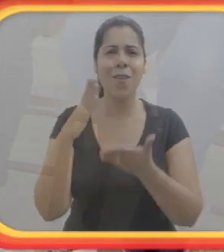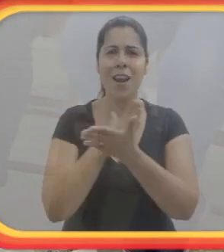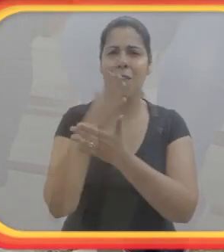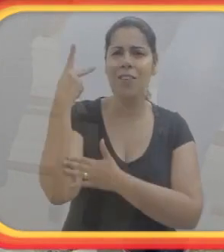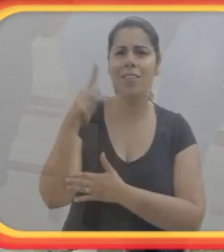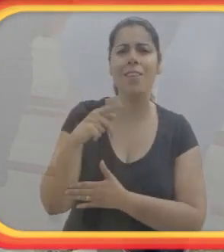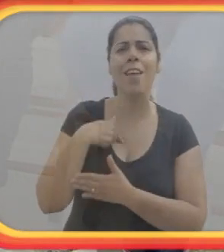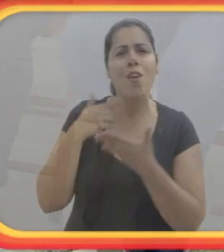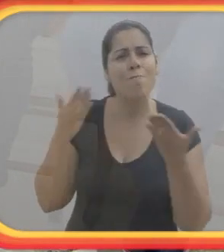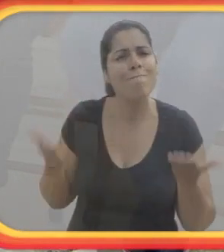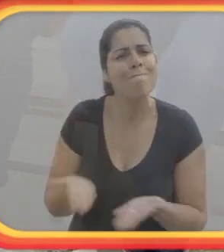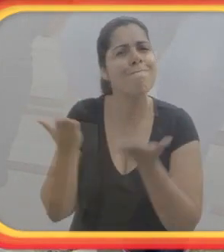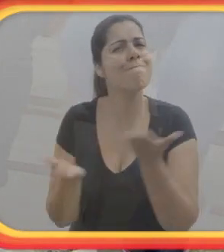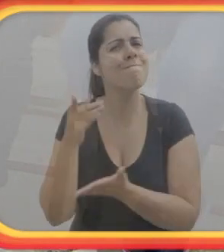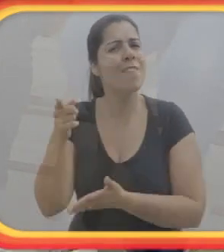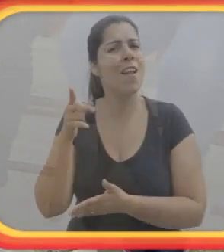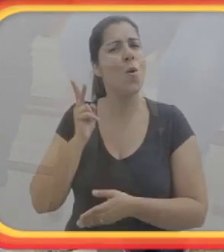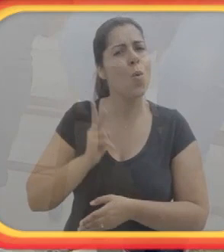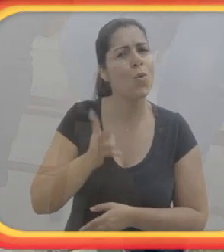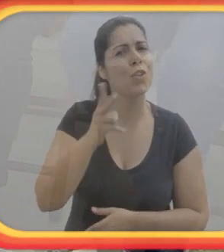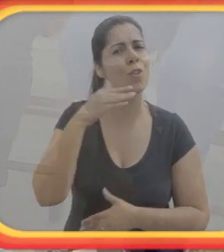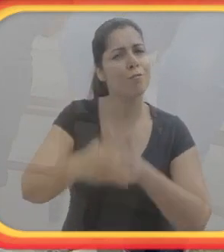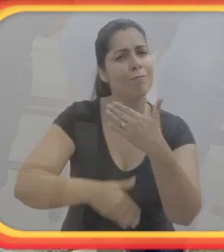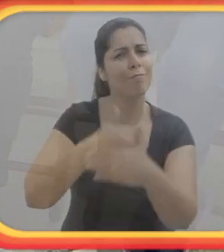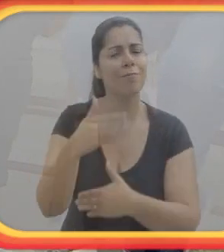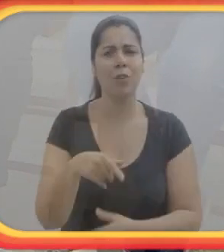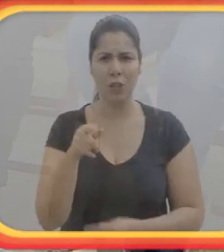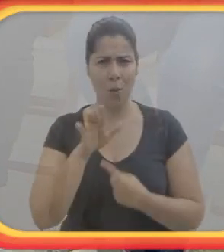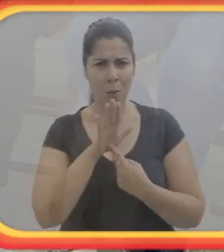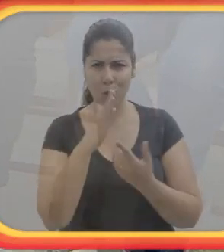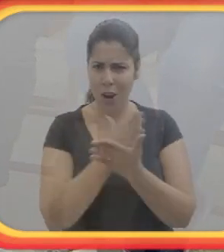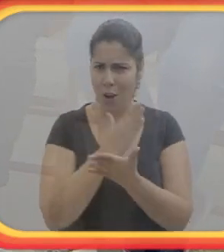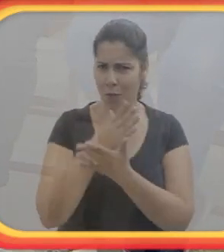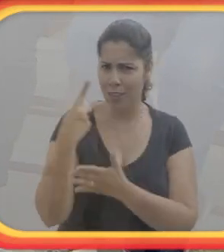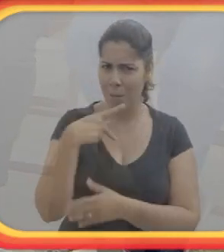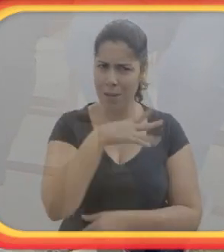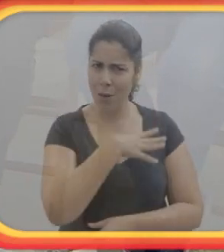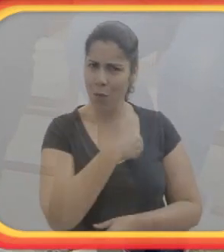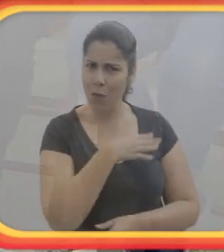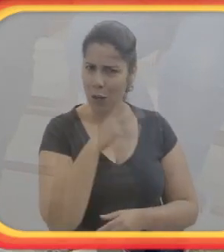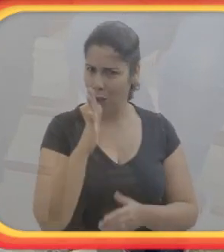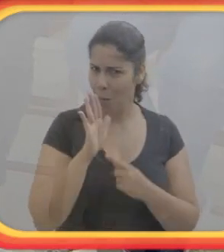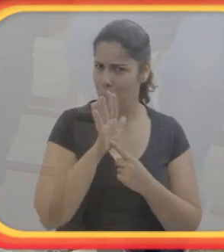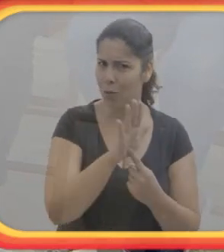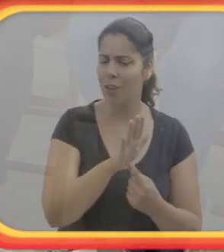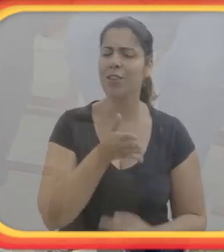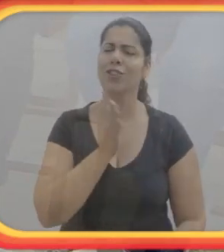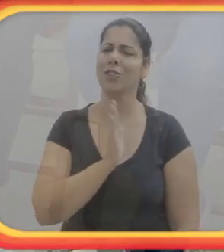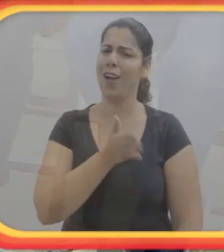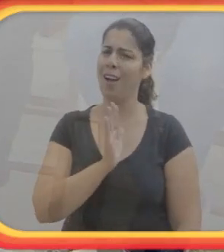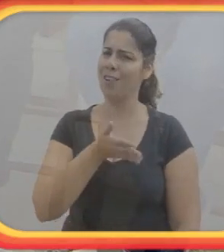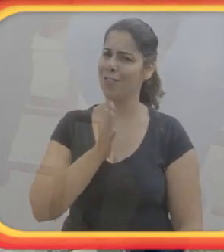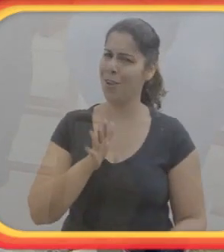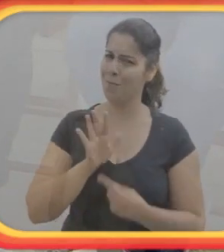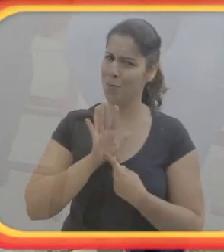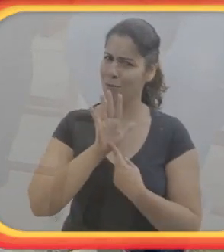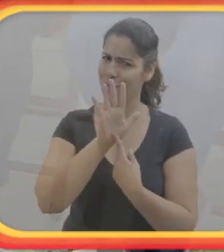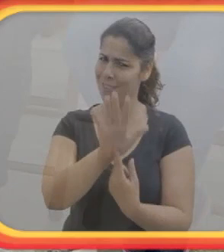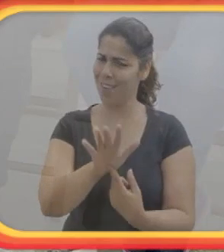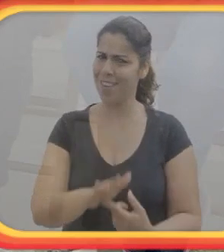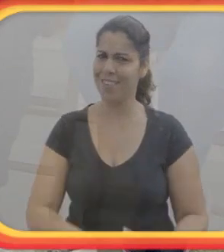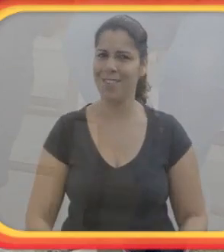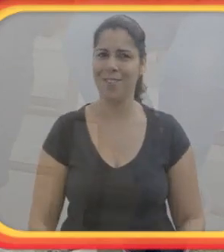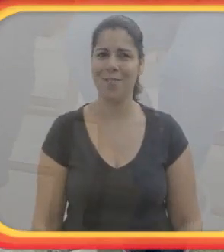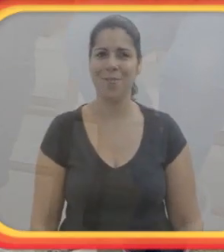né, para muitas e muitas e muitas famílias. Eu acho que a Rafaela está de parabéns. Obrigada. Né? Gostaria que ela soubesse que eu sou fã dela, eu tenho o